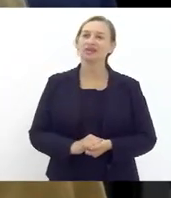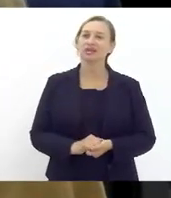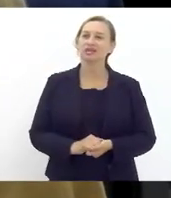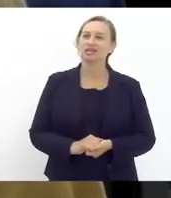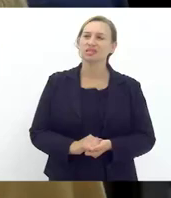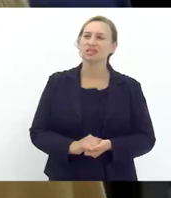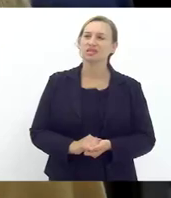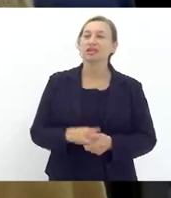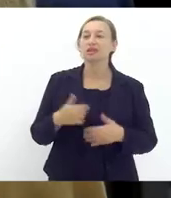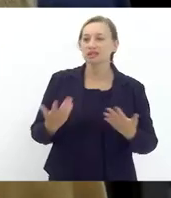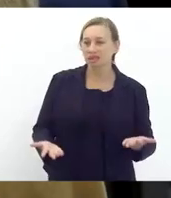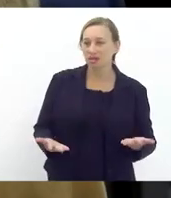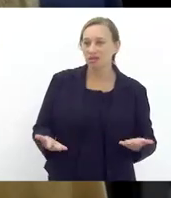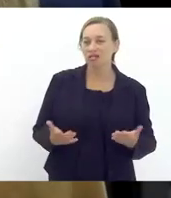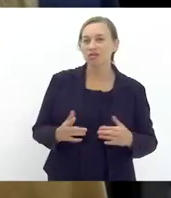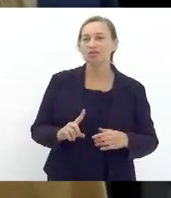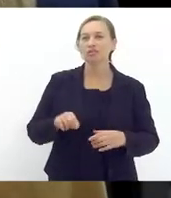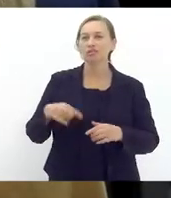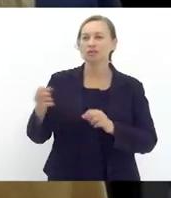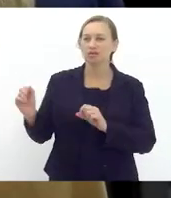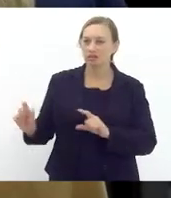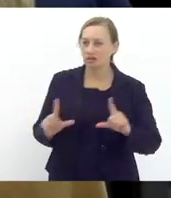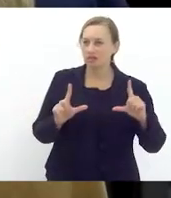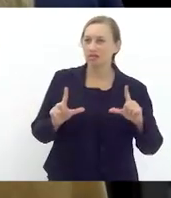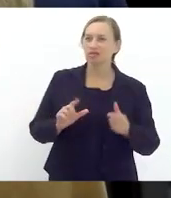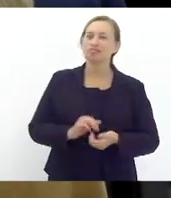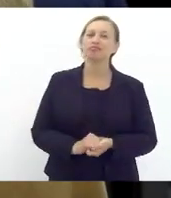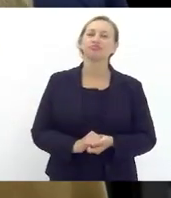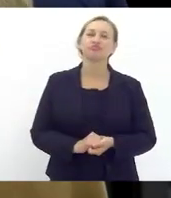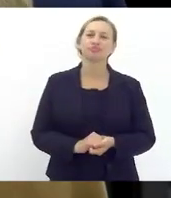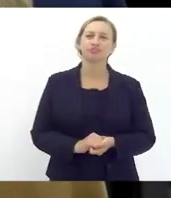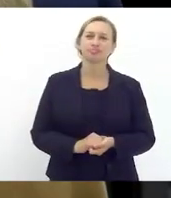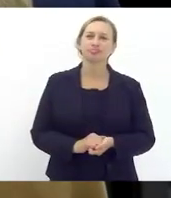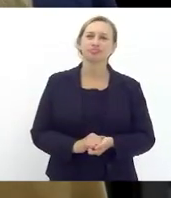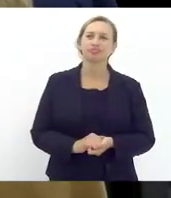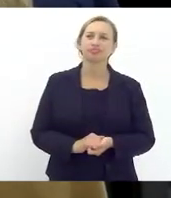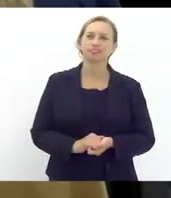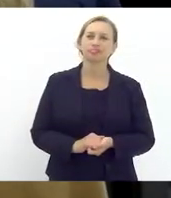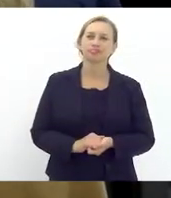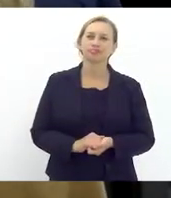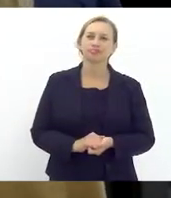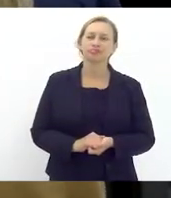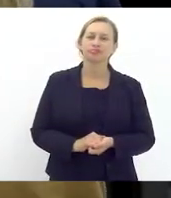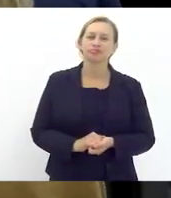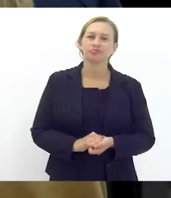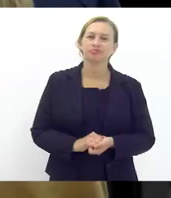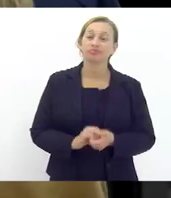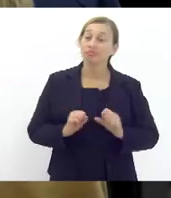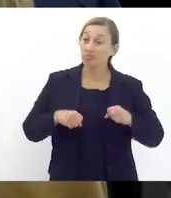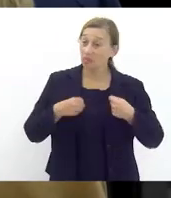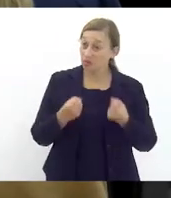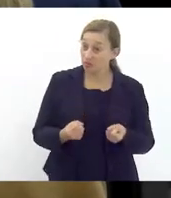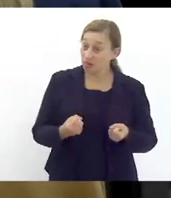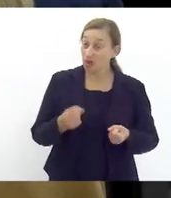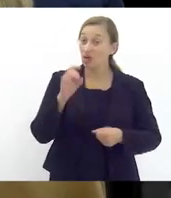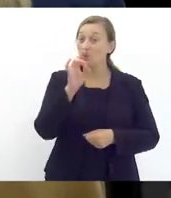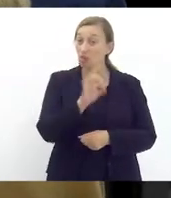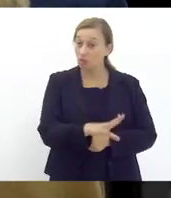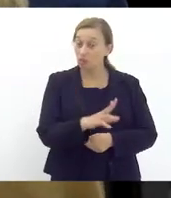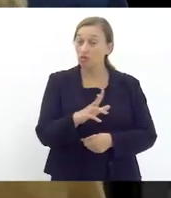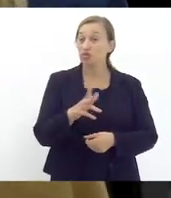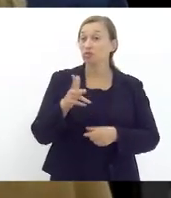Então vamos passar o próximo slide esse aqui é inclusive reforçar como último slide